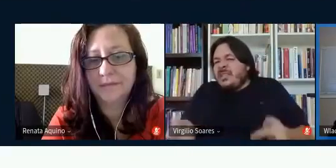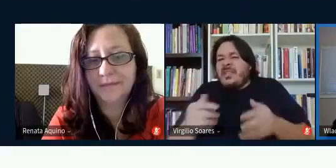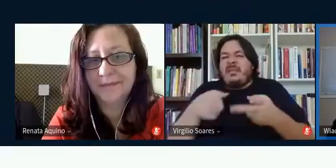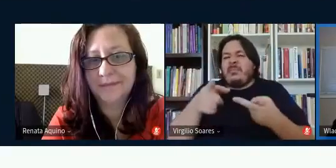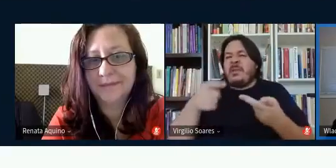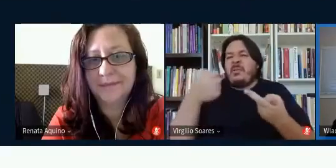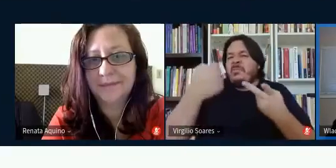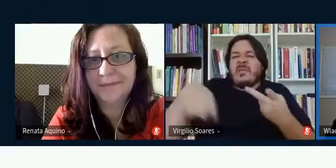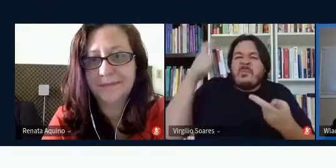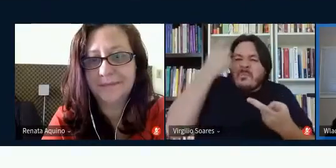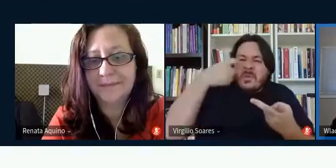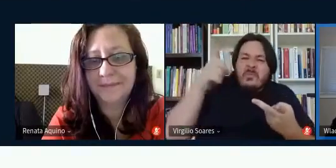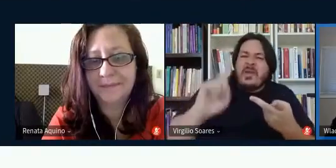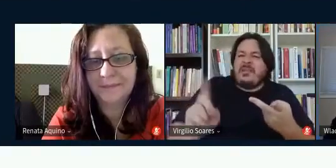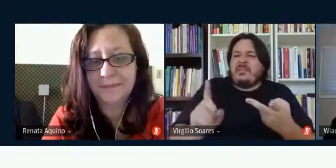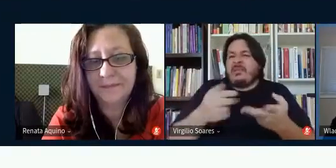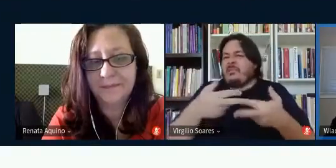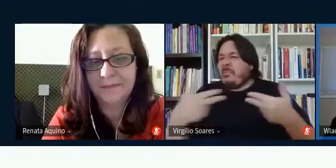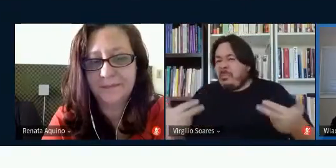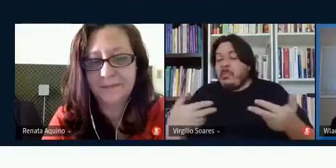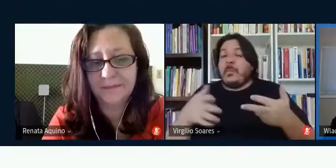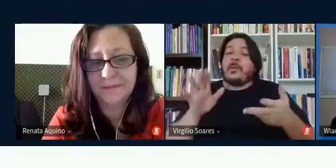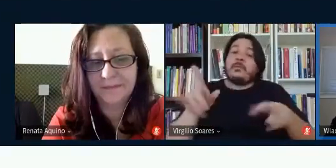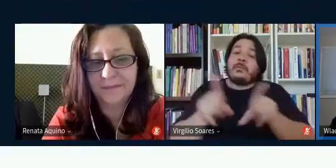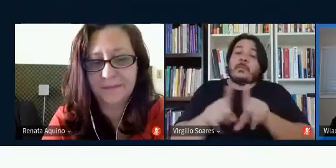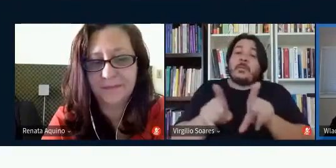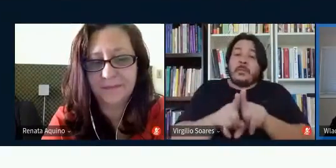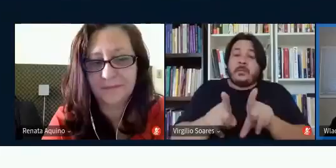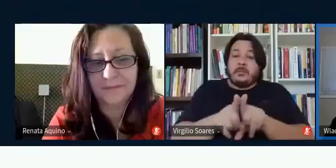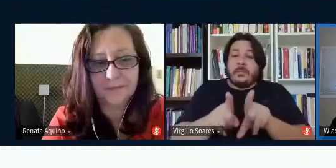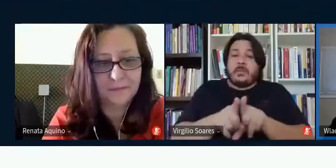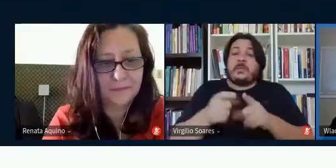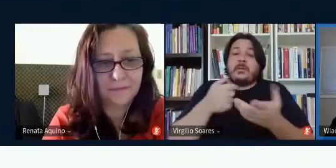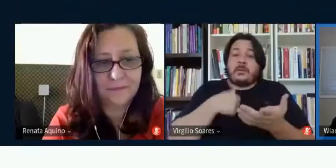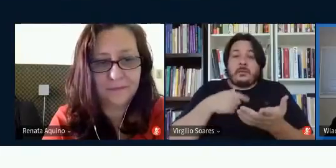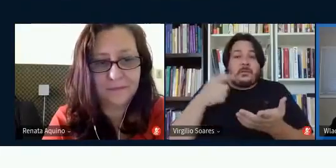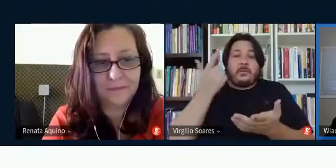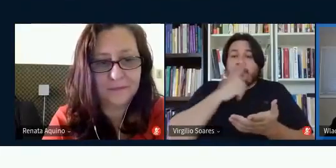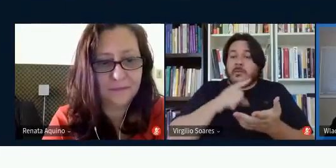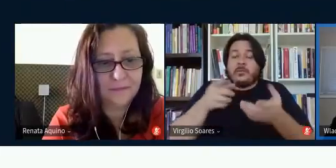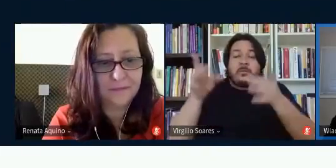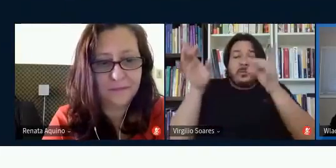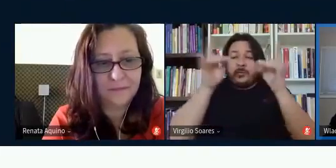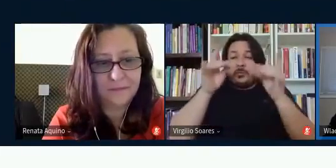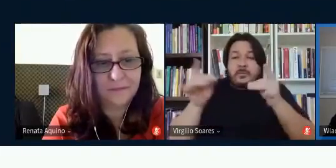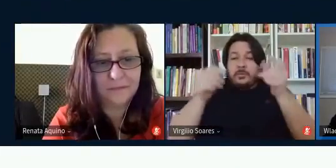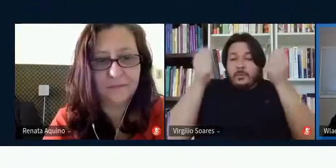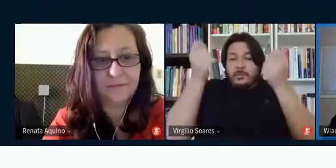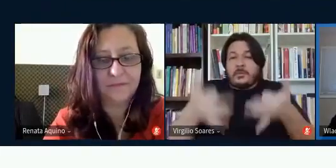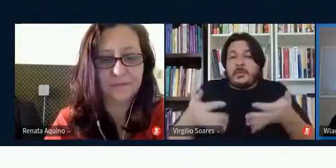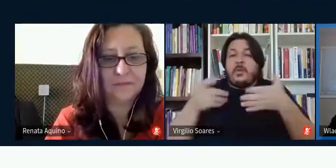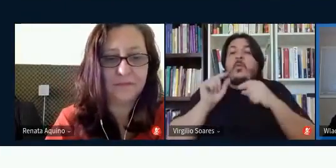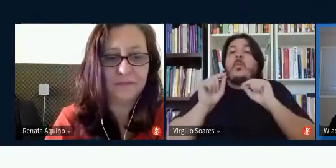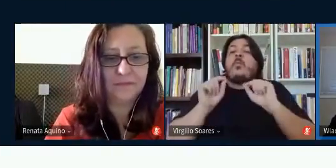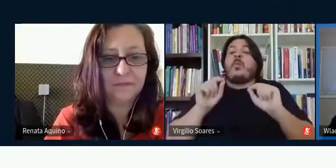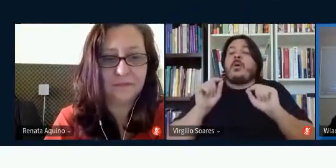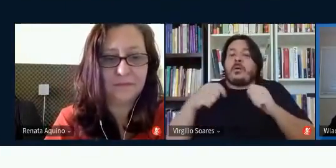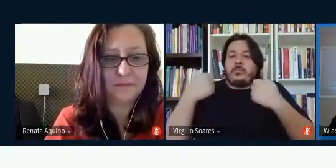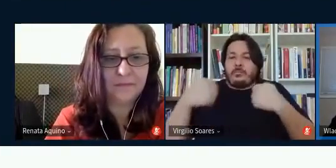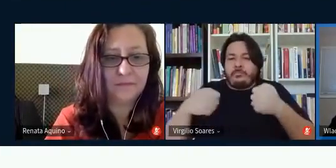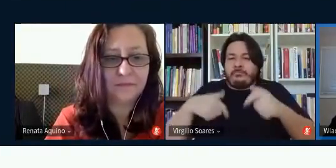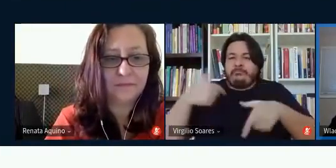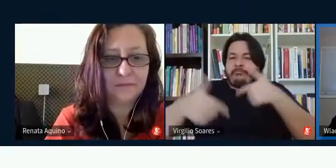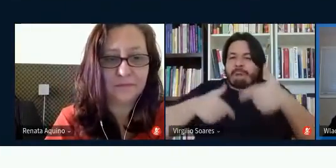se preocupar, etc., como também não conseguiram descrever claramente as ações que deveriam ser